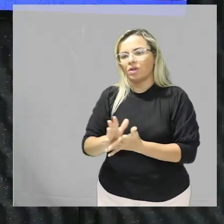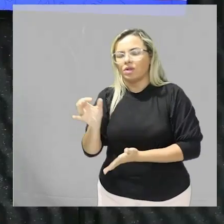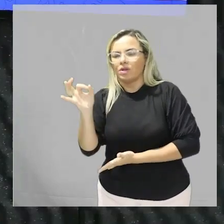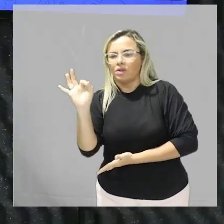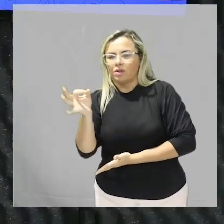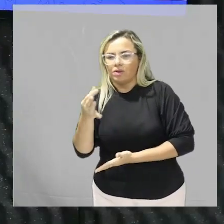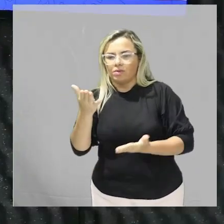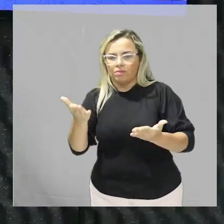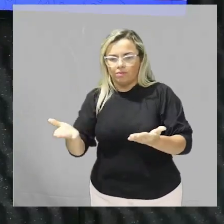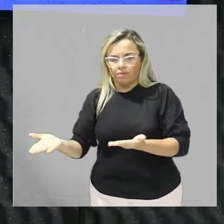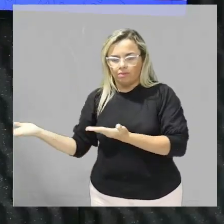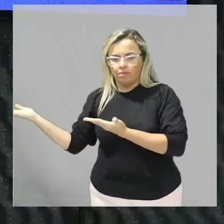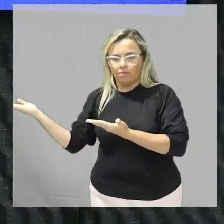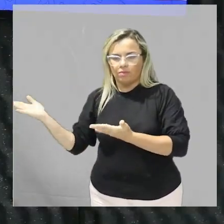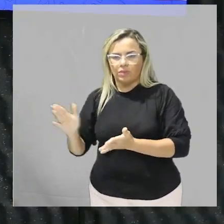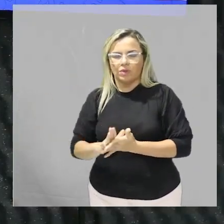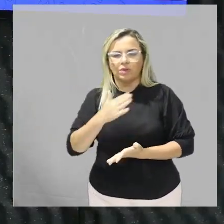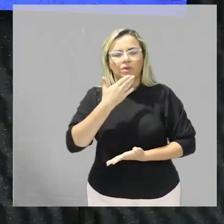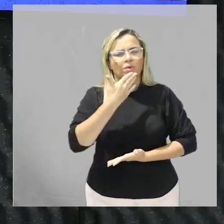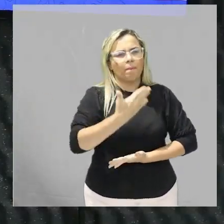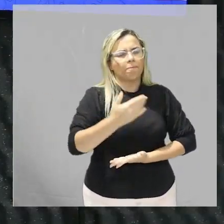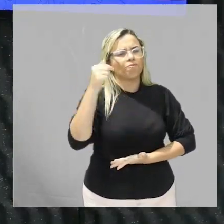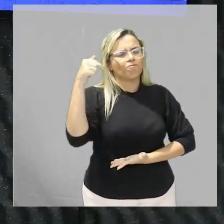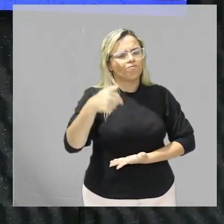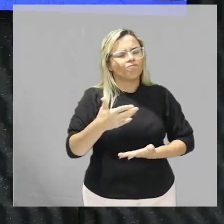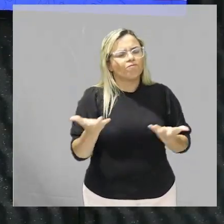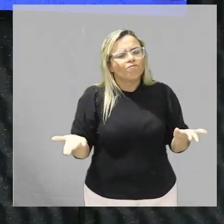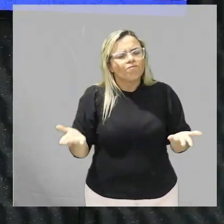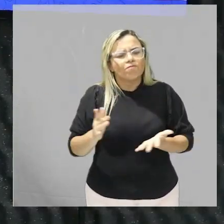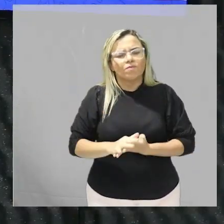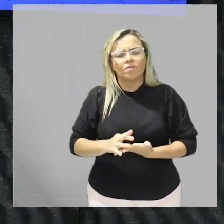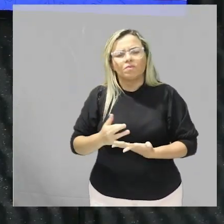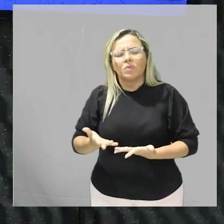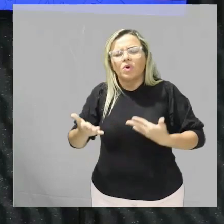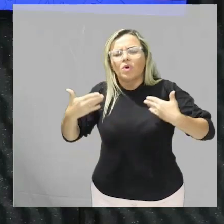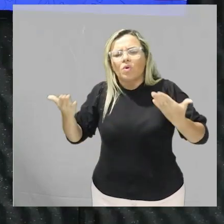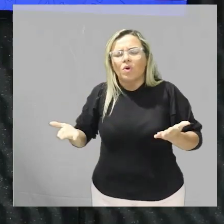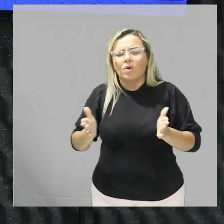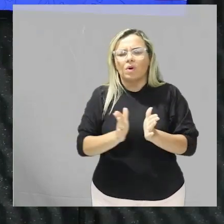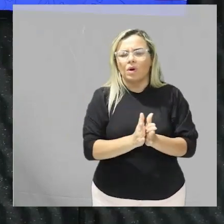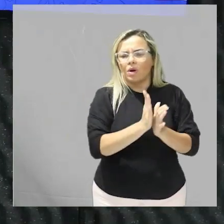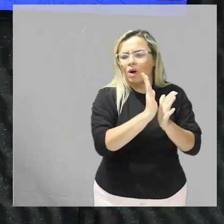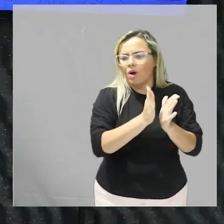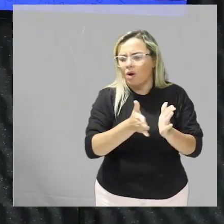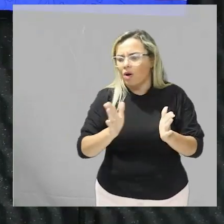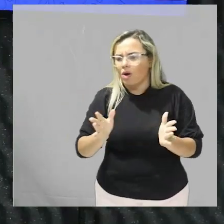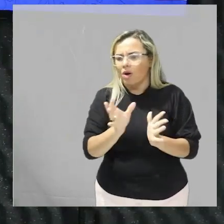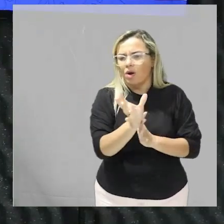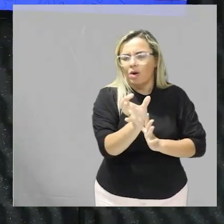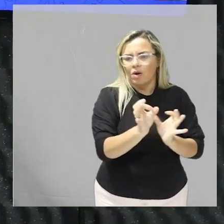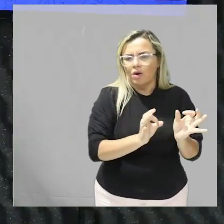correta é a seguinte. Então, ele está pedindo aqui, pessoal, qual é a sequência, né,